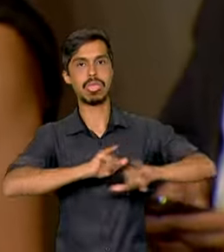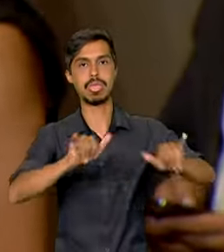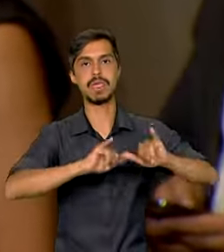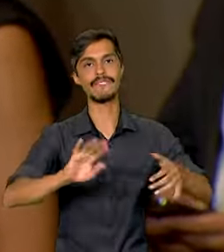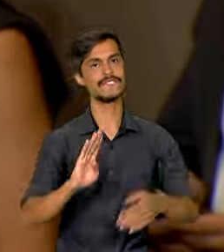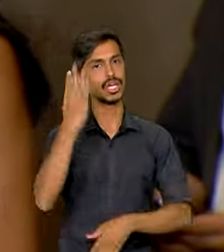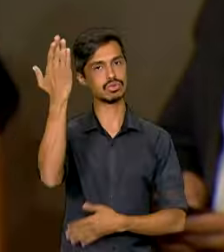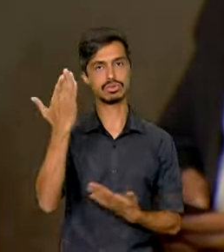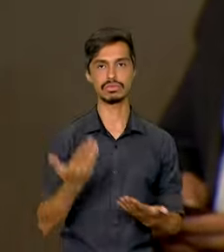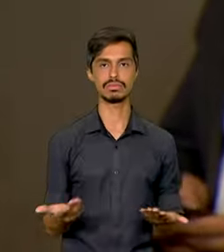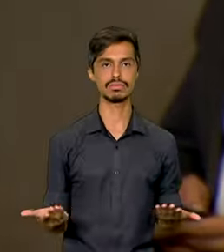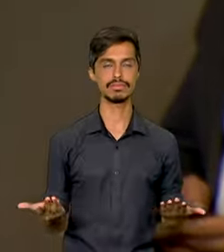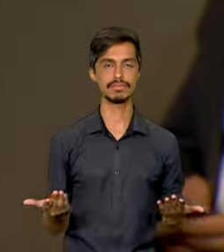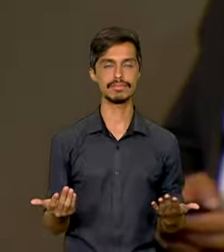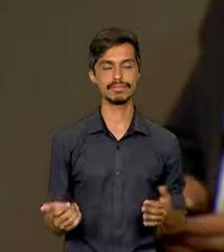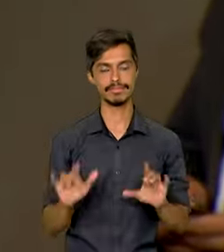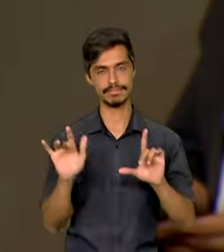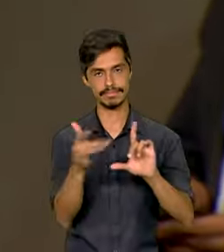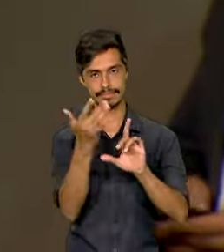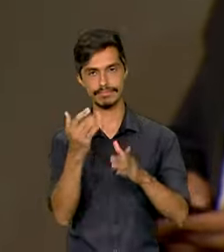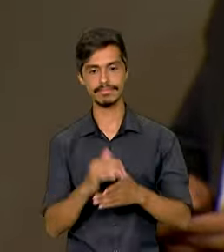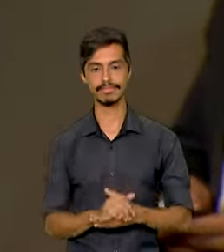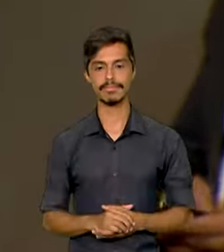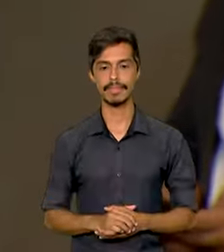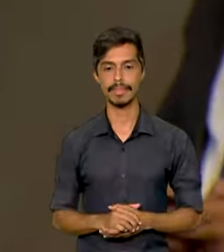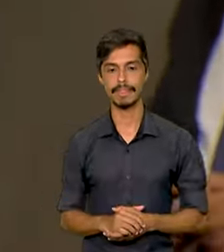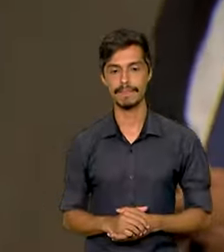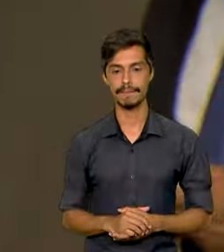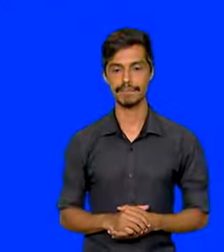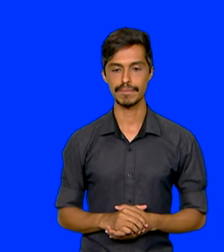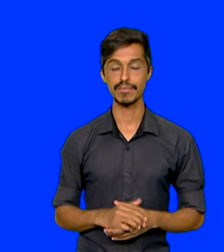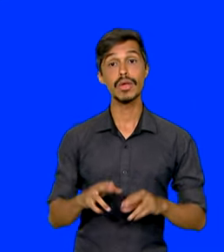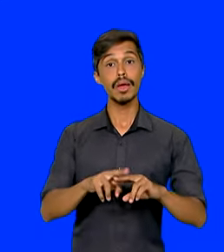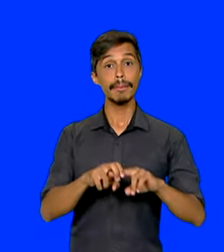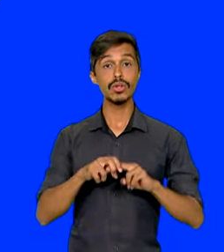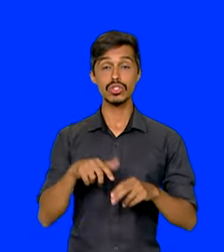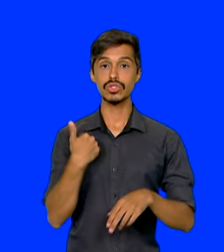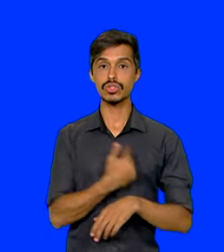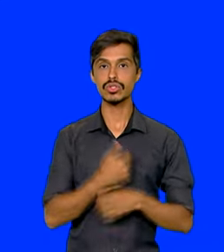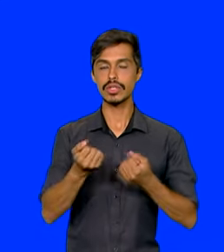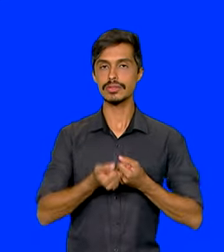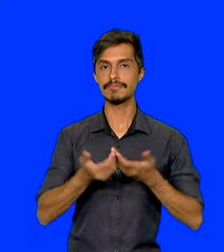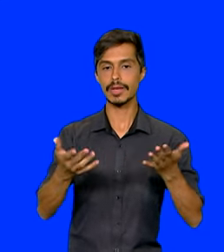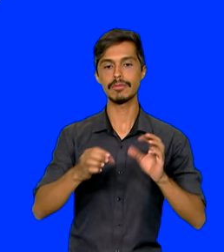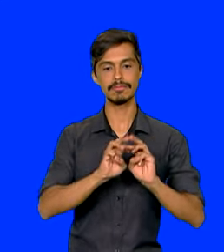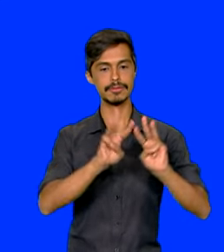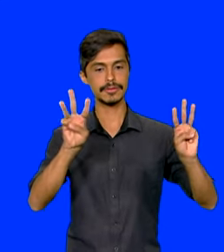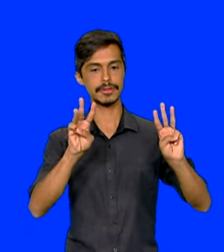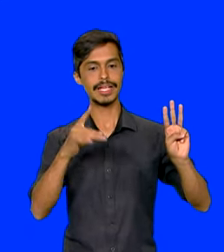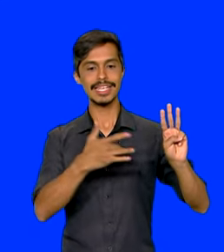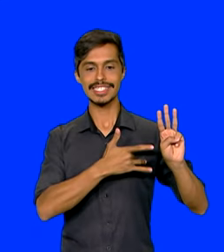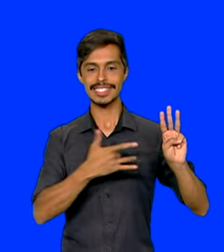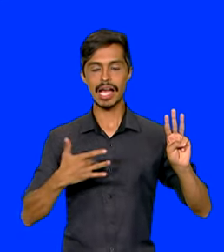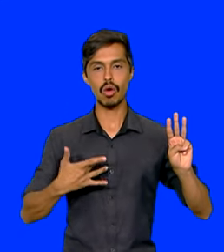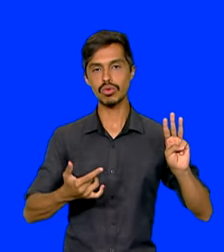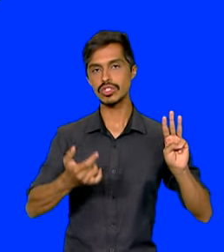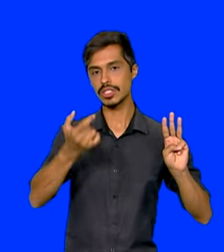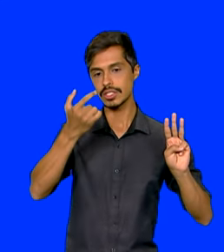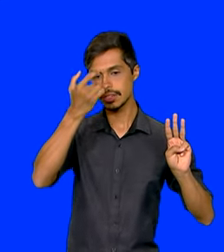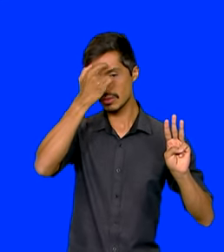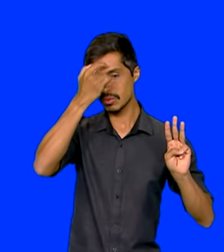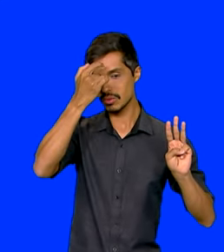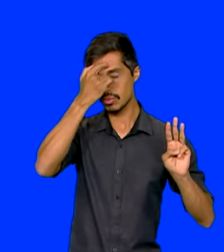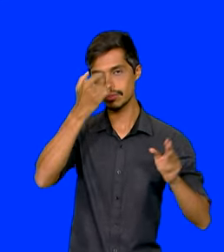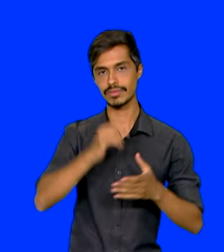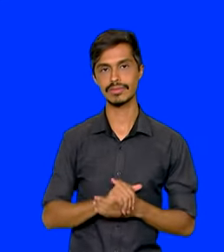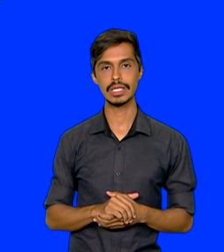Pode passar, por favor? Então, para isso, nós estamos lançando o site Saúde Consciência, no